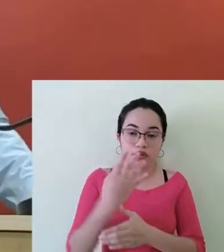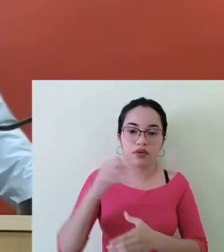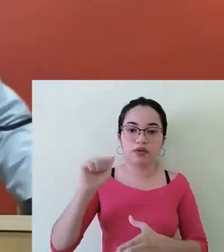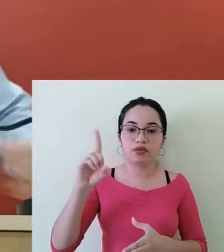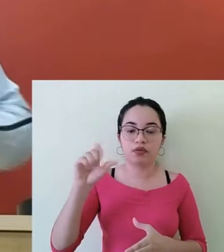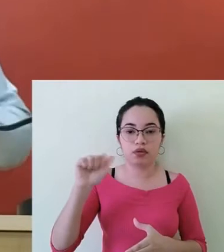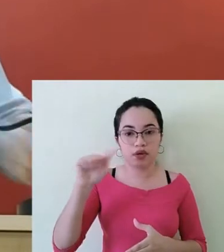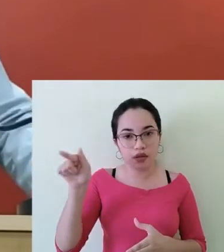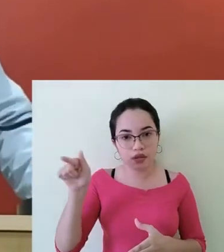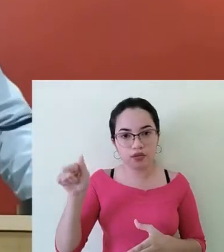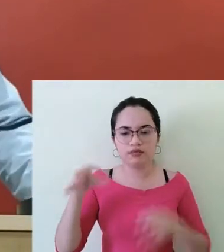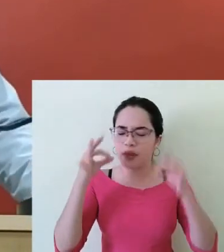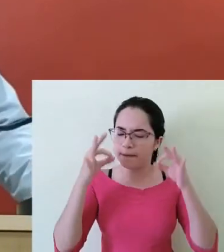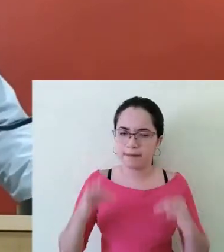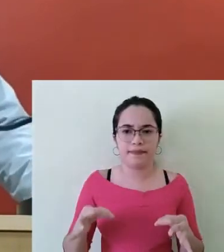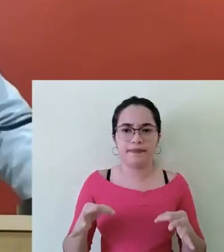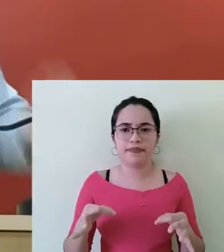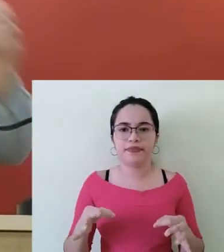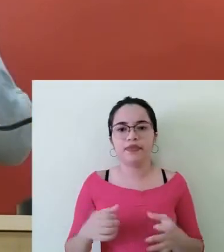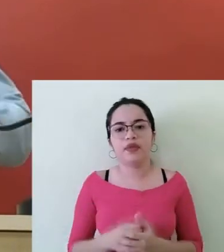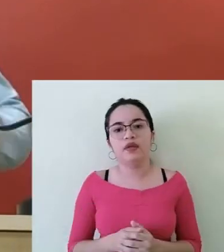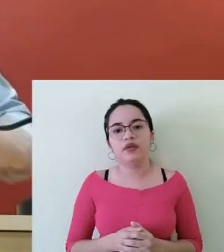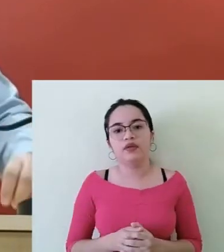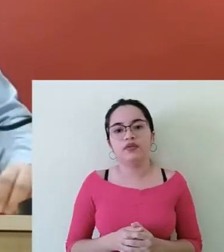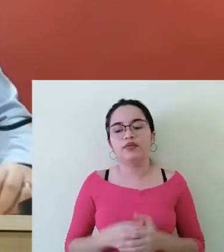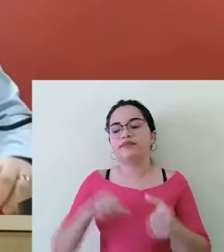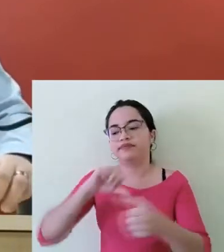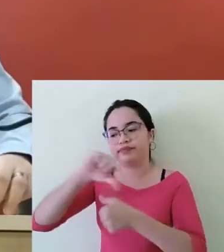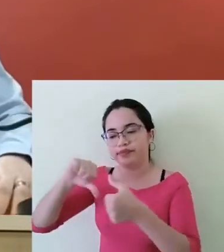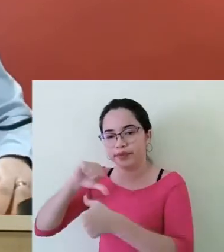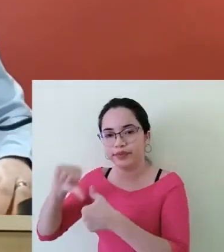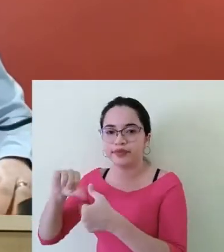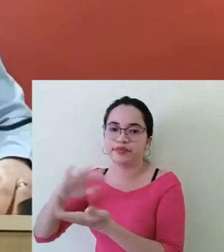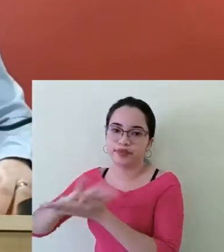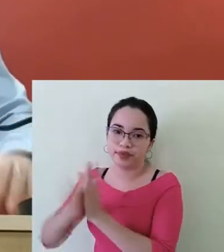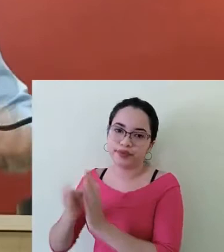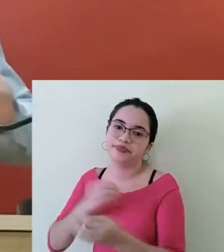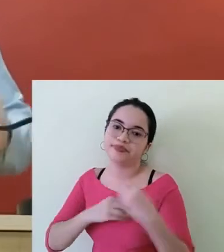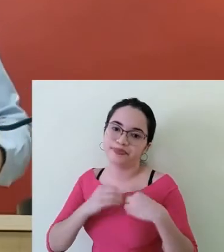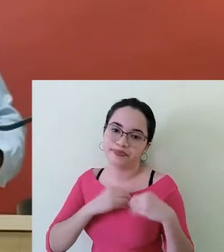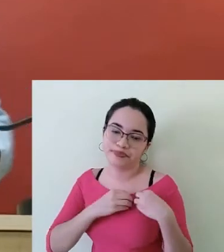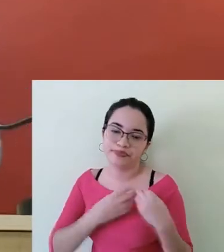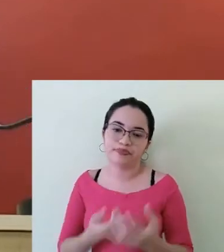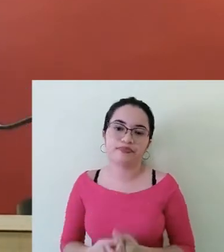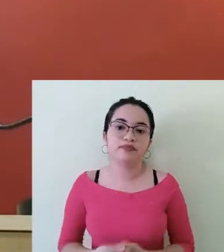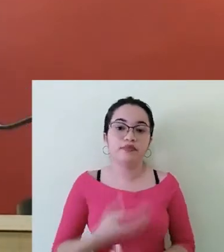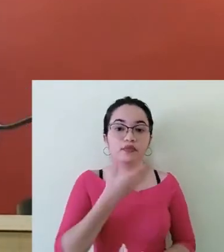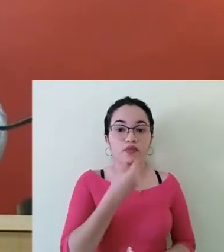criado, Adão, aquela natureza perfeita, ela foi corrompida. E o